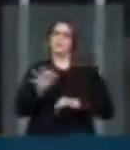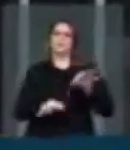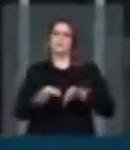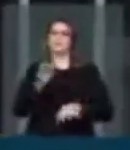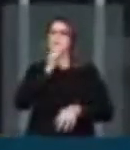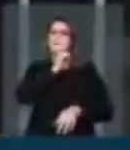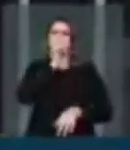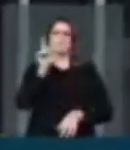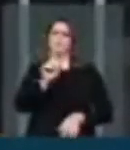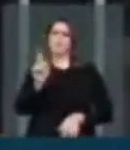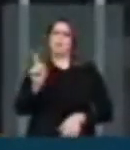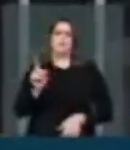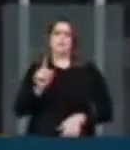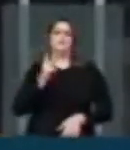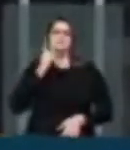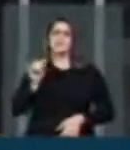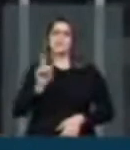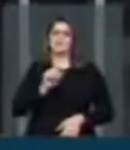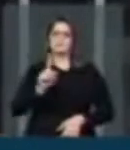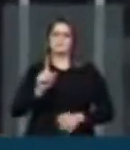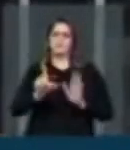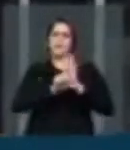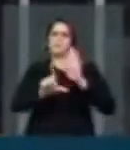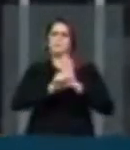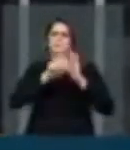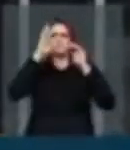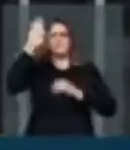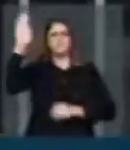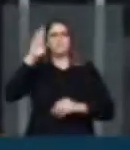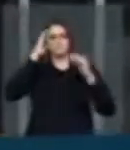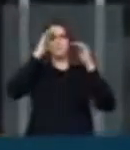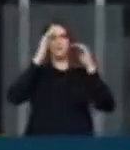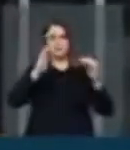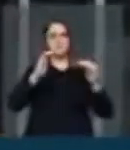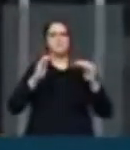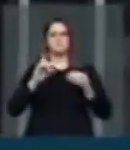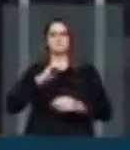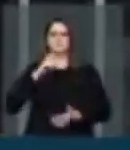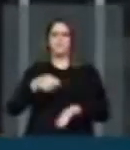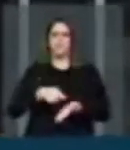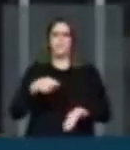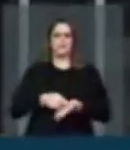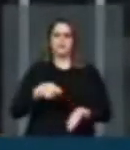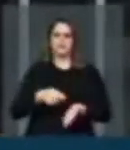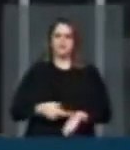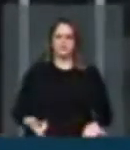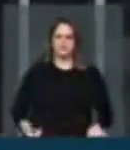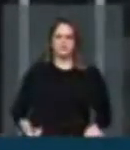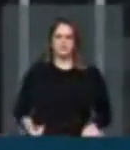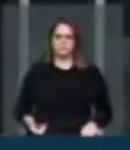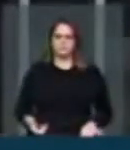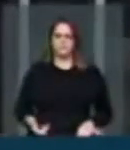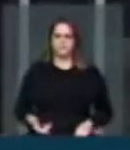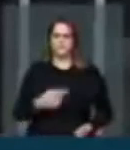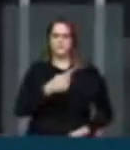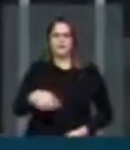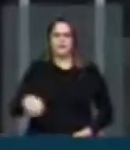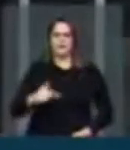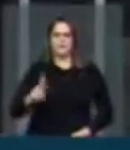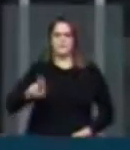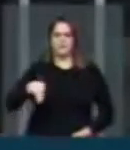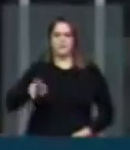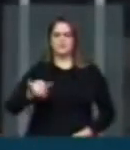não é pai nem mãe, é escrava das leis. E tem a obrigação, como guardiã delas, de punir